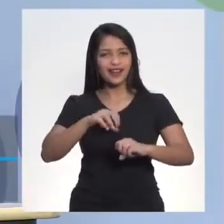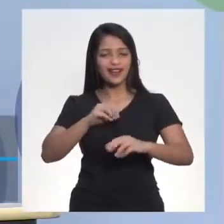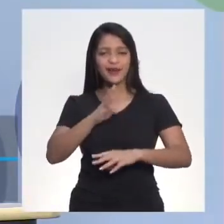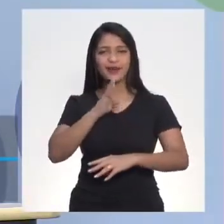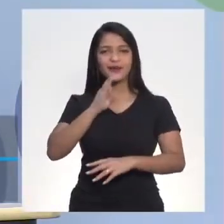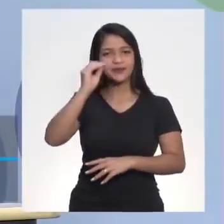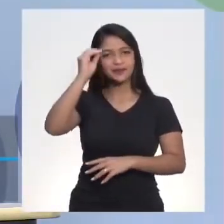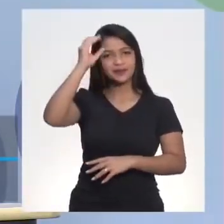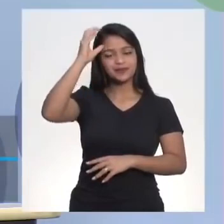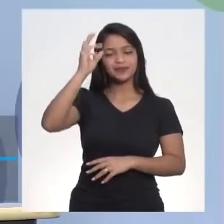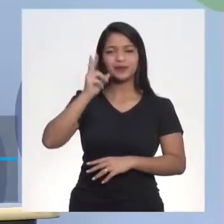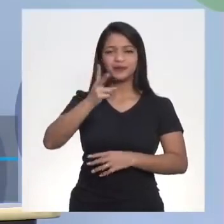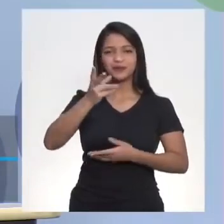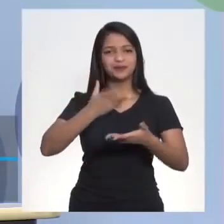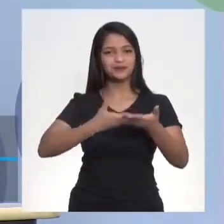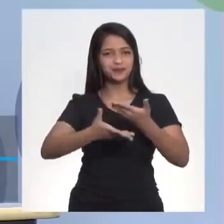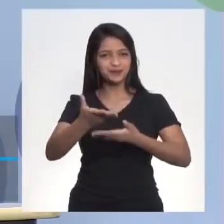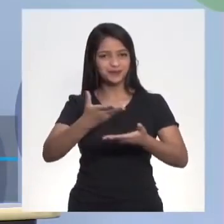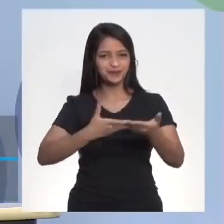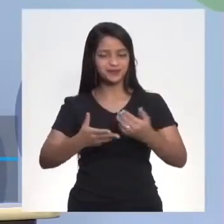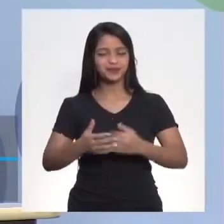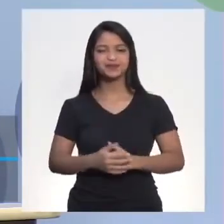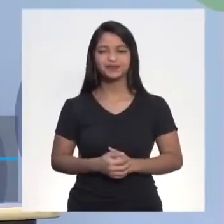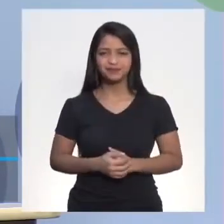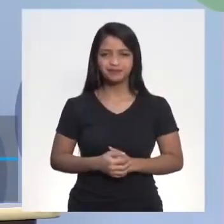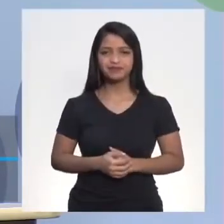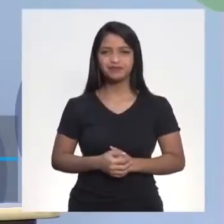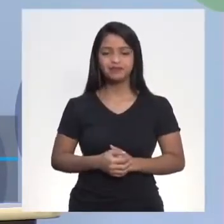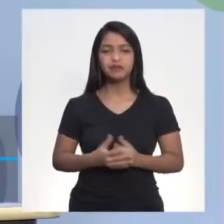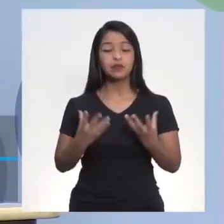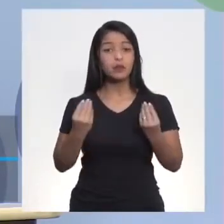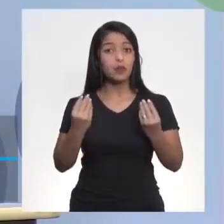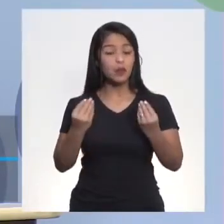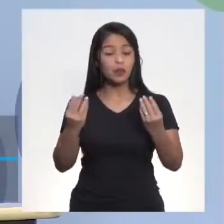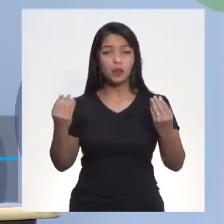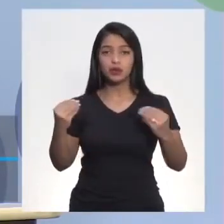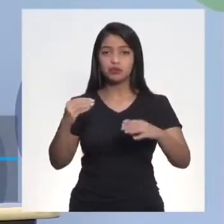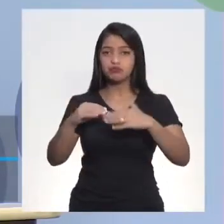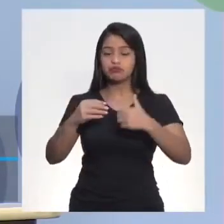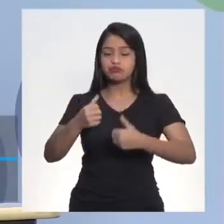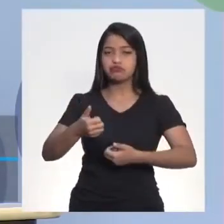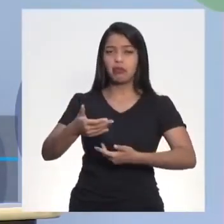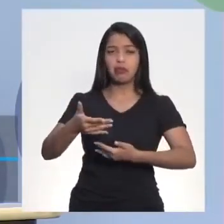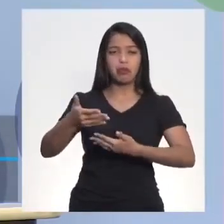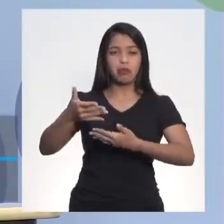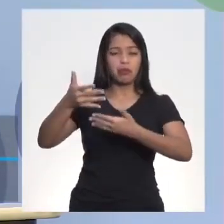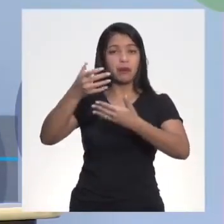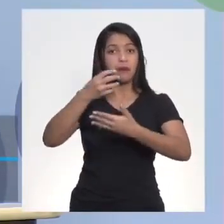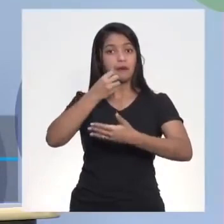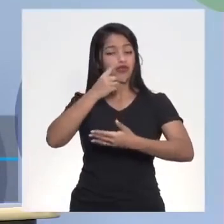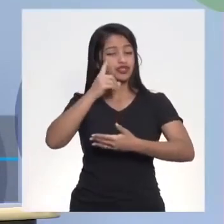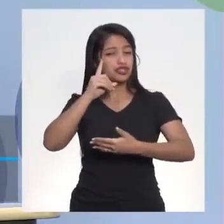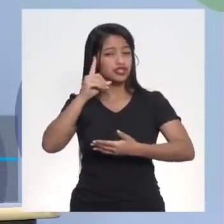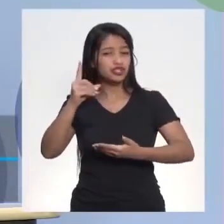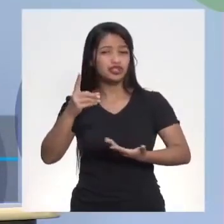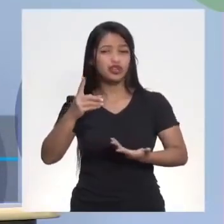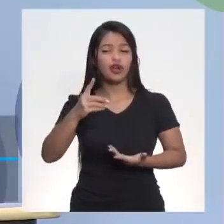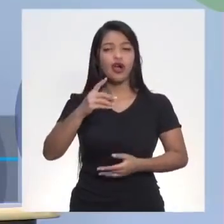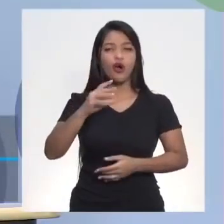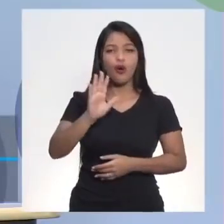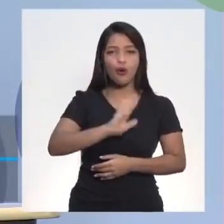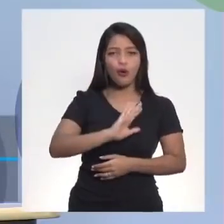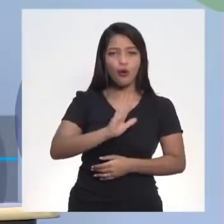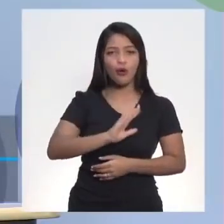conhecimento, compartilhando. Jonas, vários bom dias, vários ois, vários e-aê, entendeu?